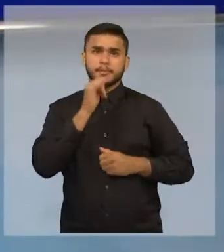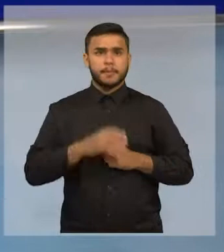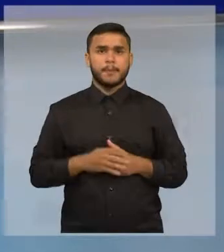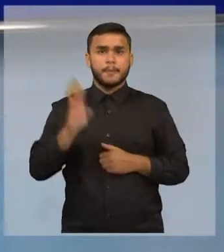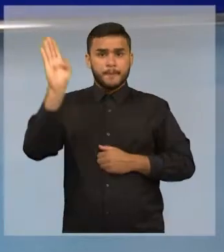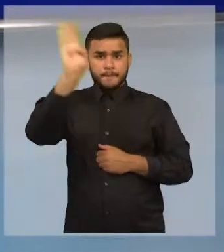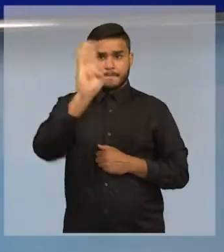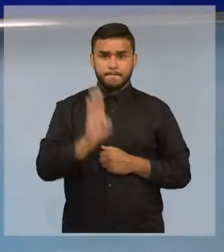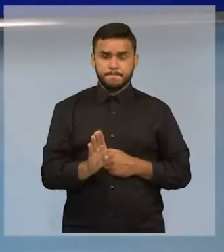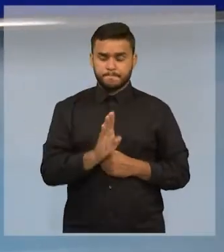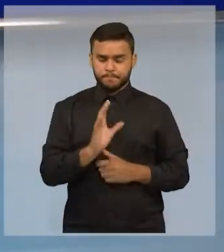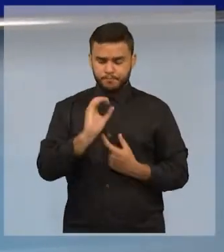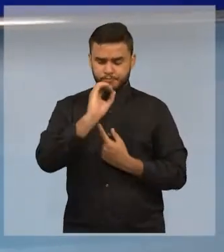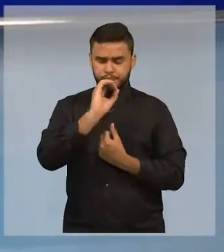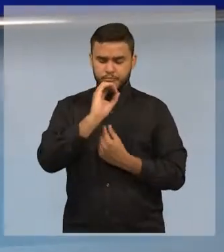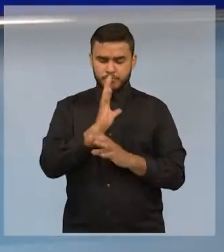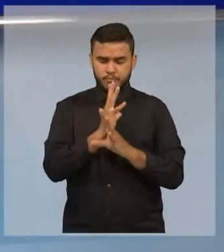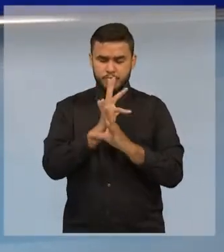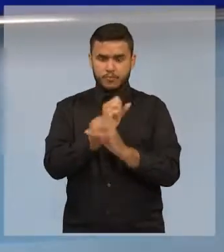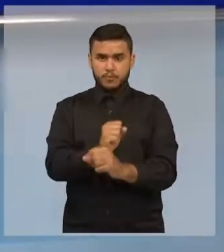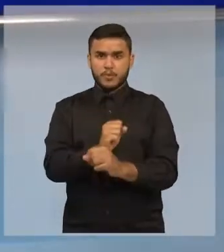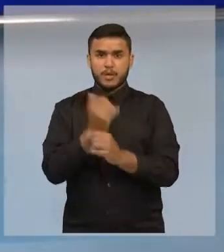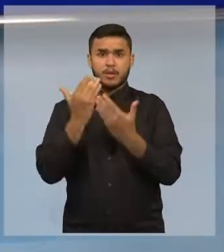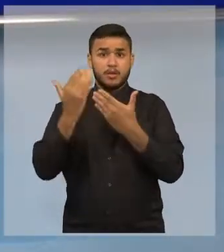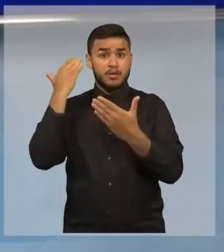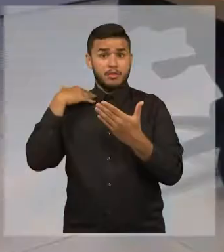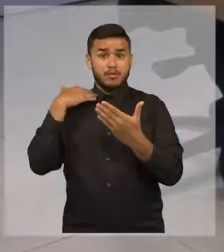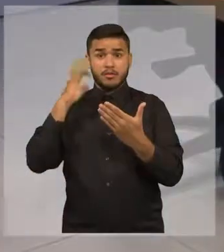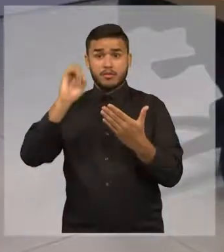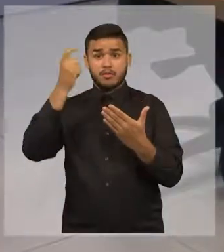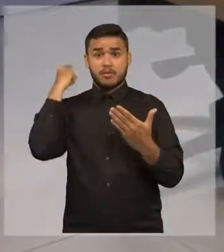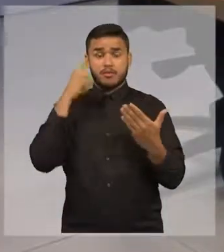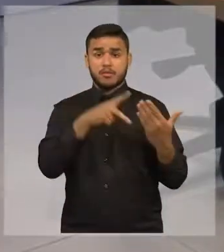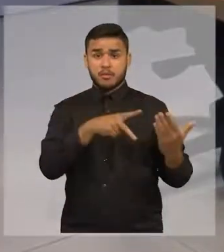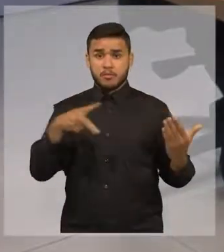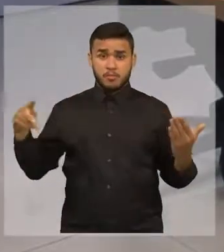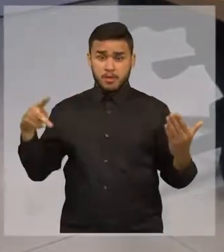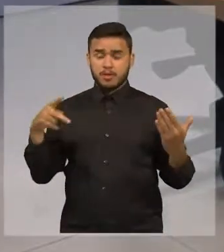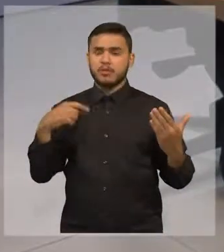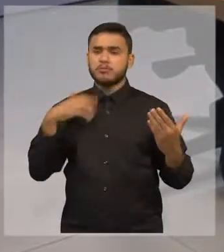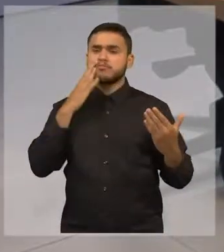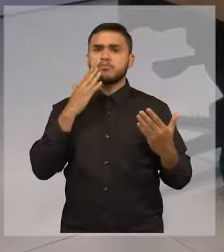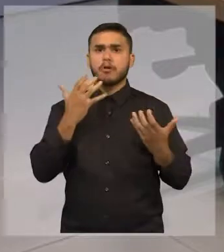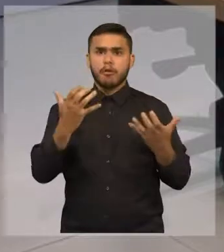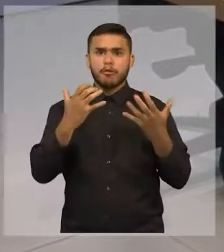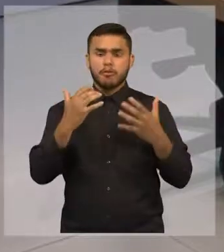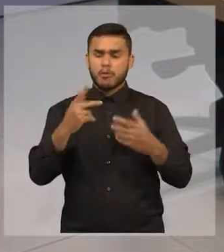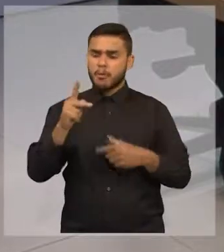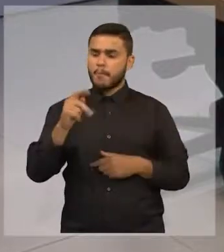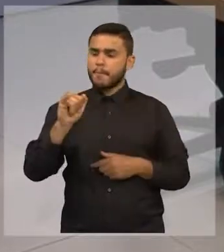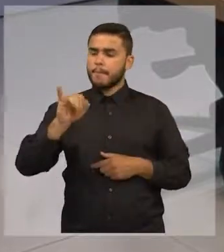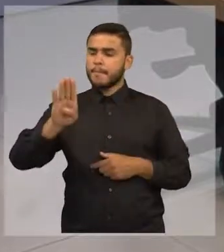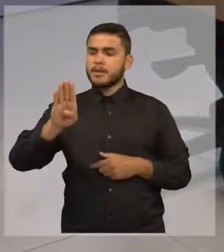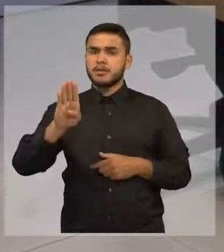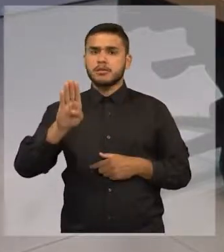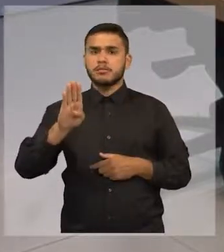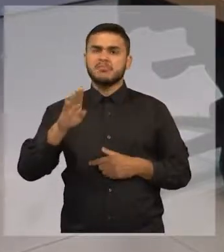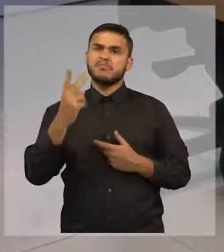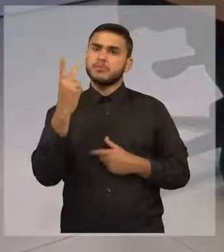cada caso. Por exemplo, se o Brasil tem um orçamento feito do governo anterior, que previa um crescimento do PIB